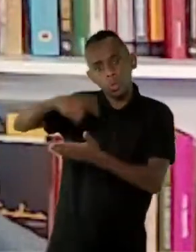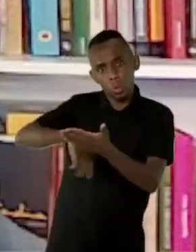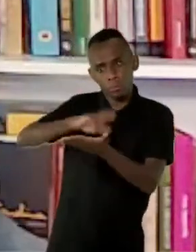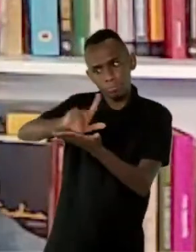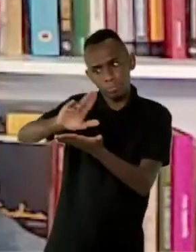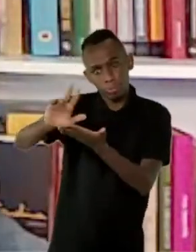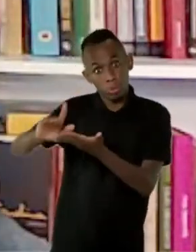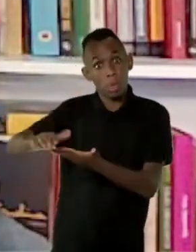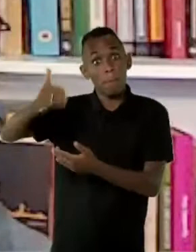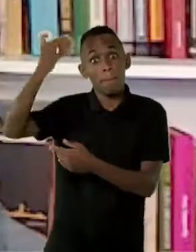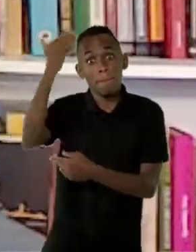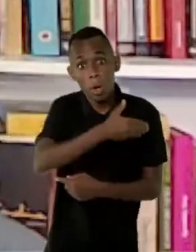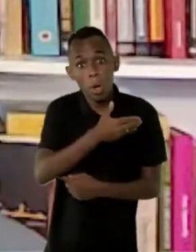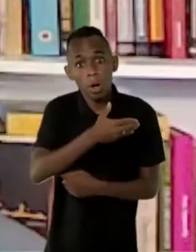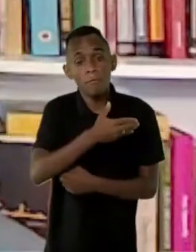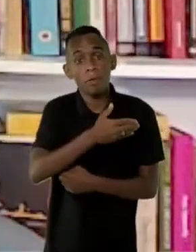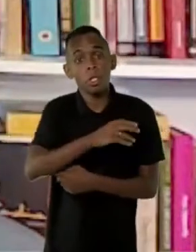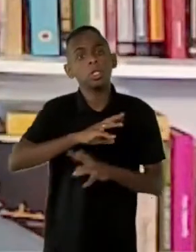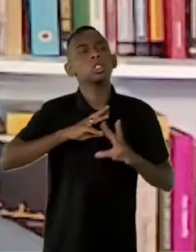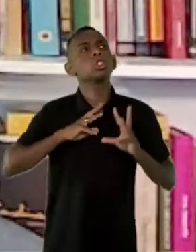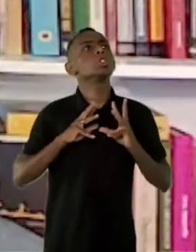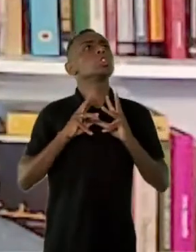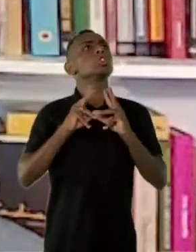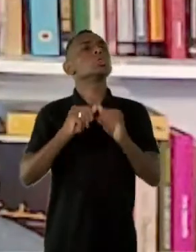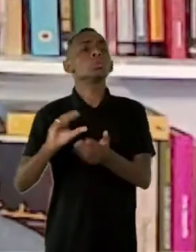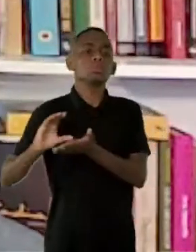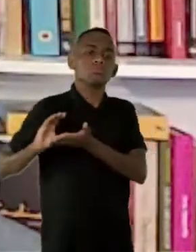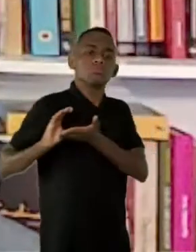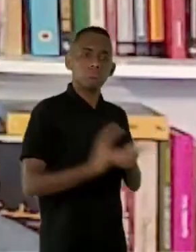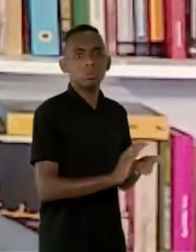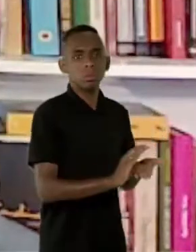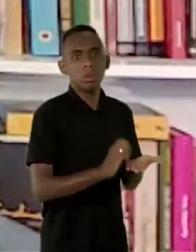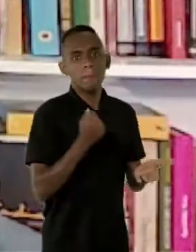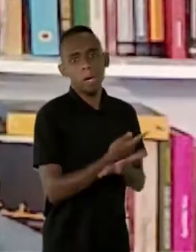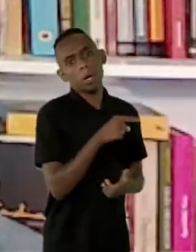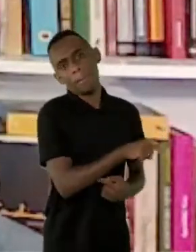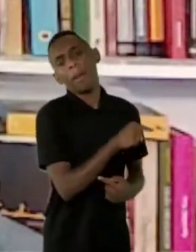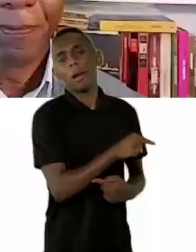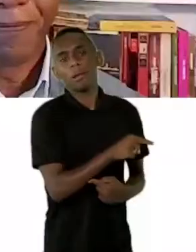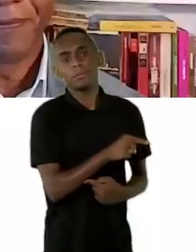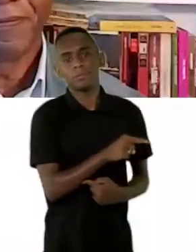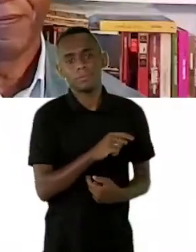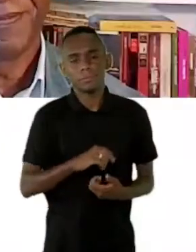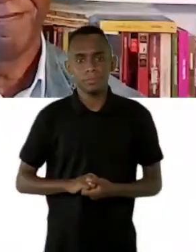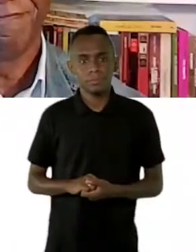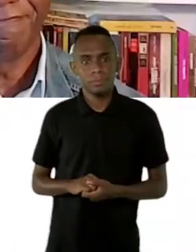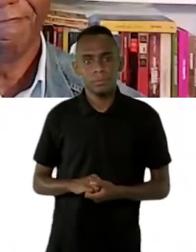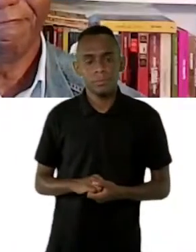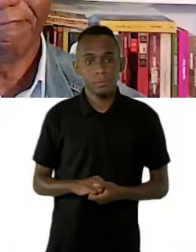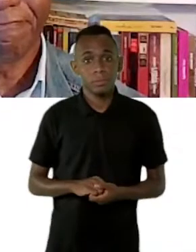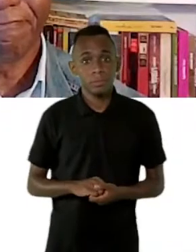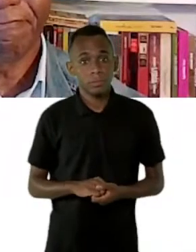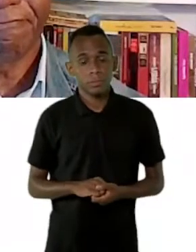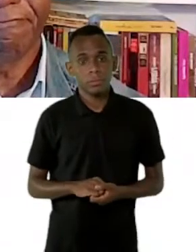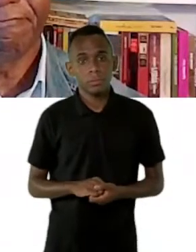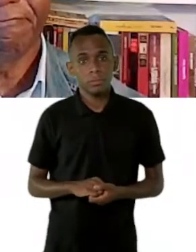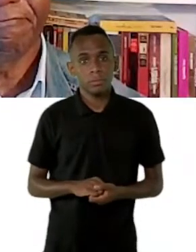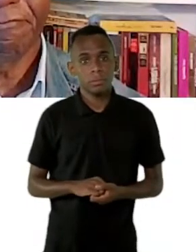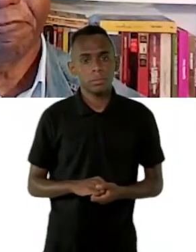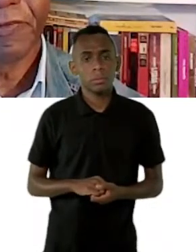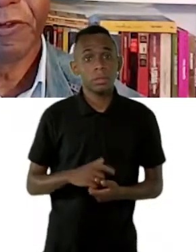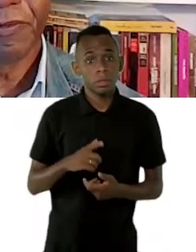onde comprova tudo que pagou a Carolina. Peraí, então vamos dar uma parada. Então existe campo para uma